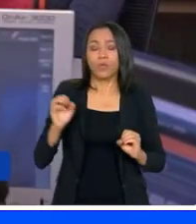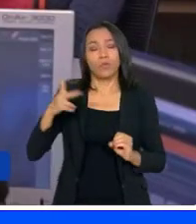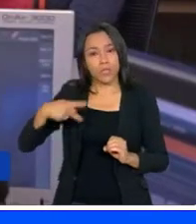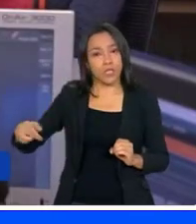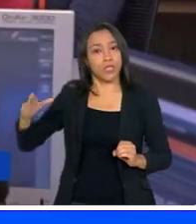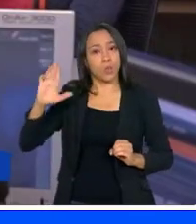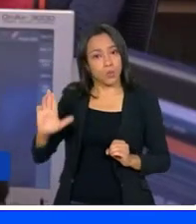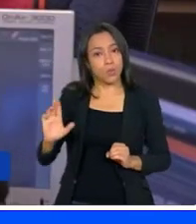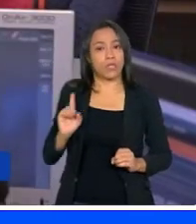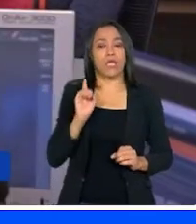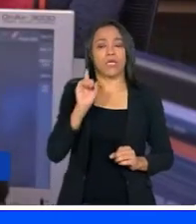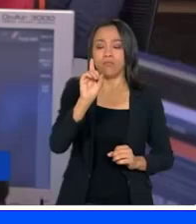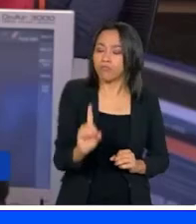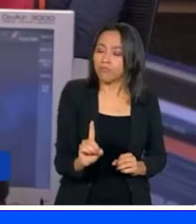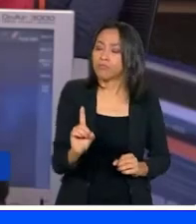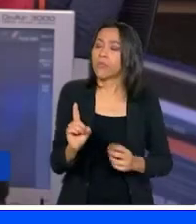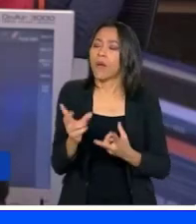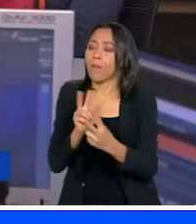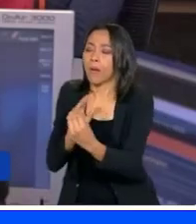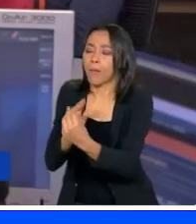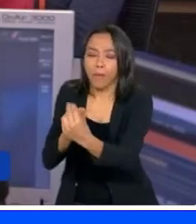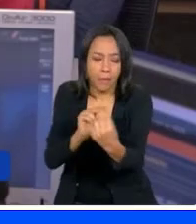firme, paciente,